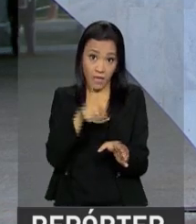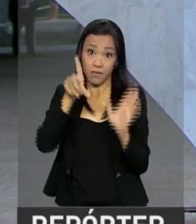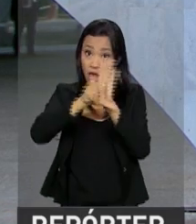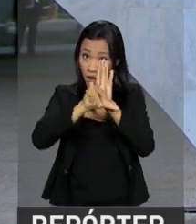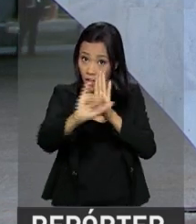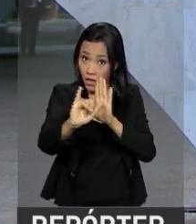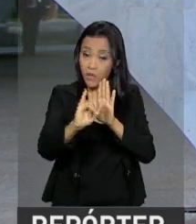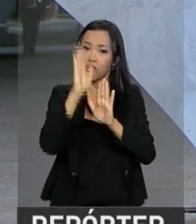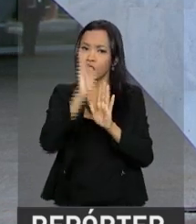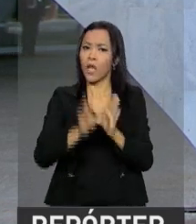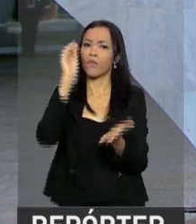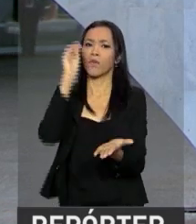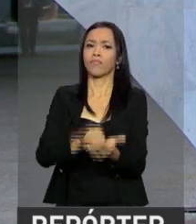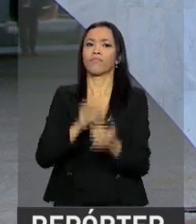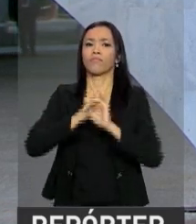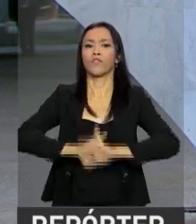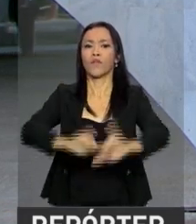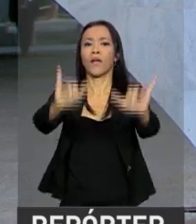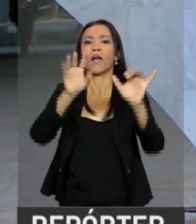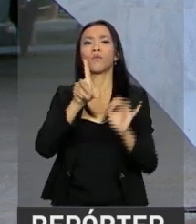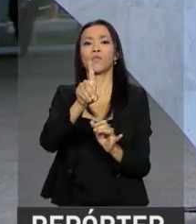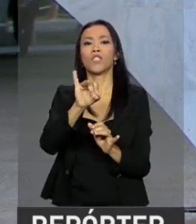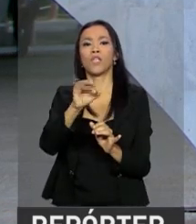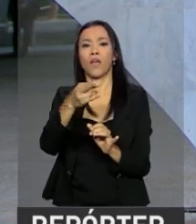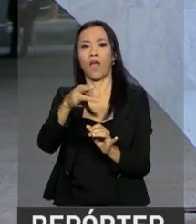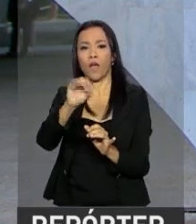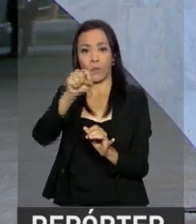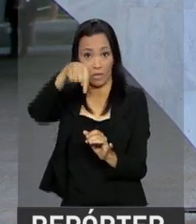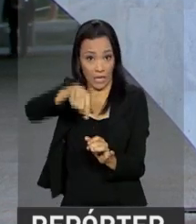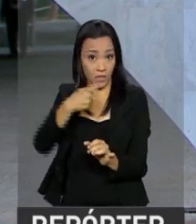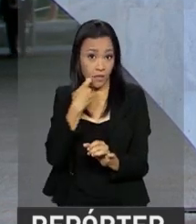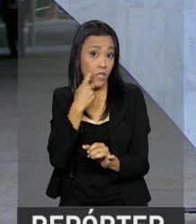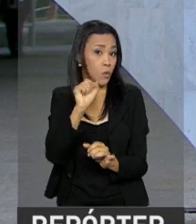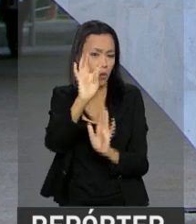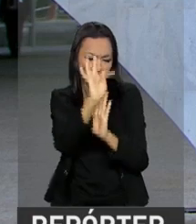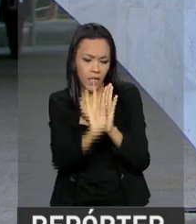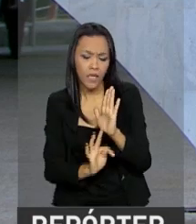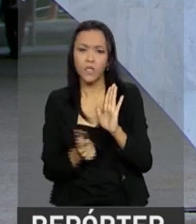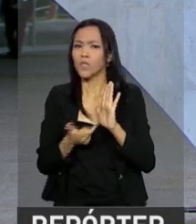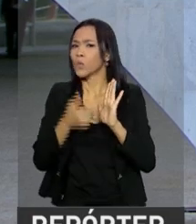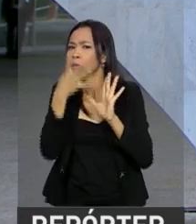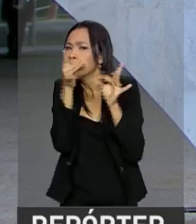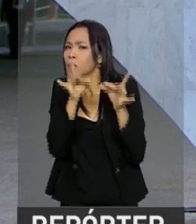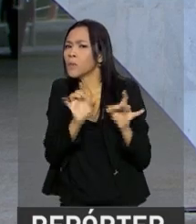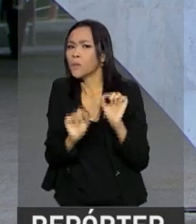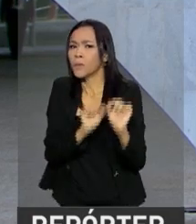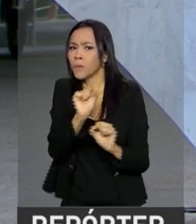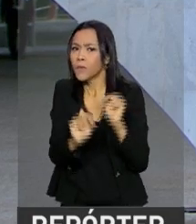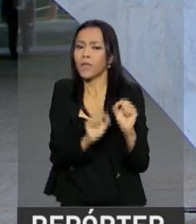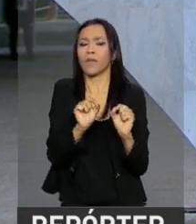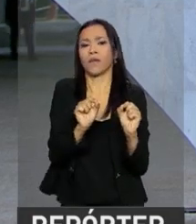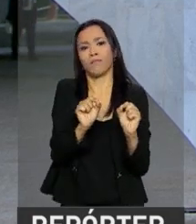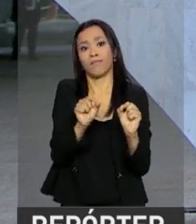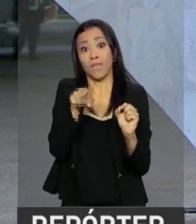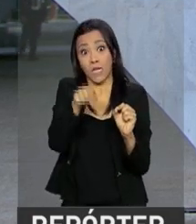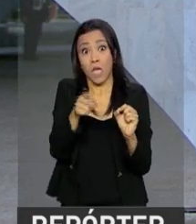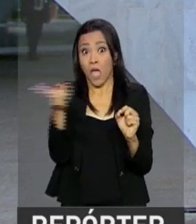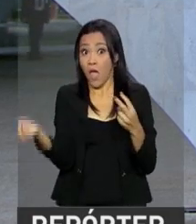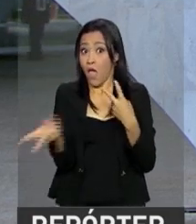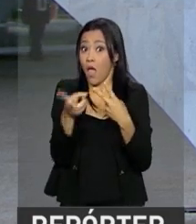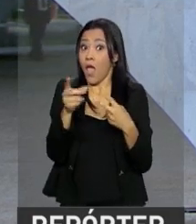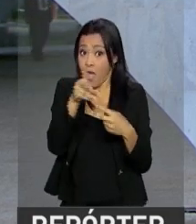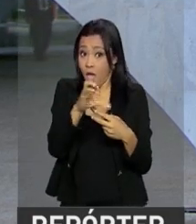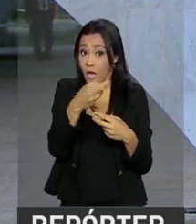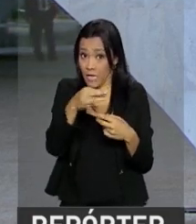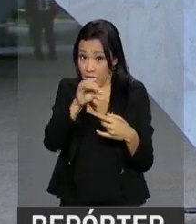lei foi publicada no Diário Oficial da União desta sexta-feira. O texto define os enquadramentos do crime de